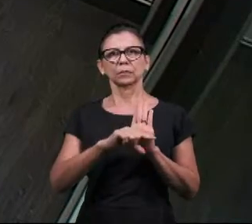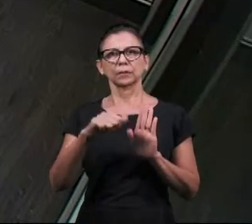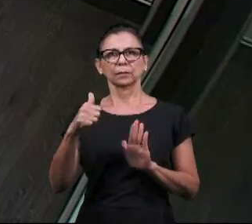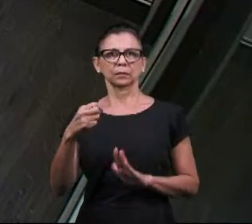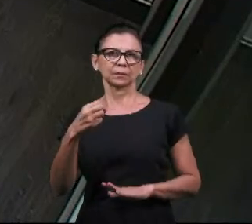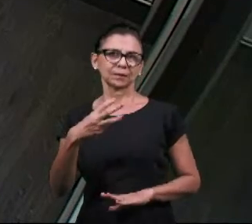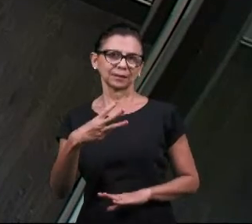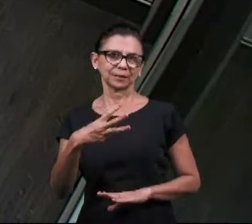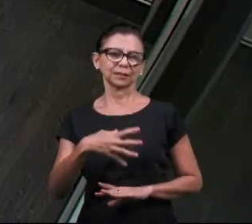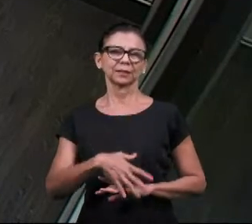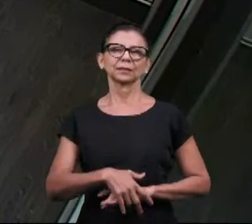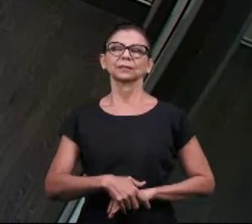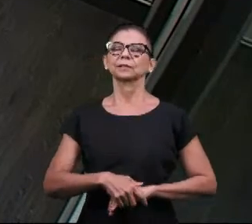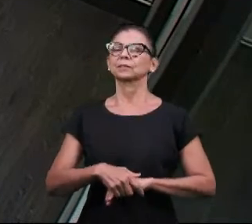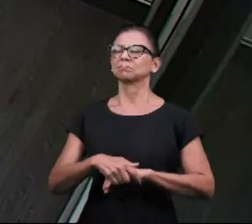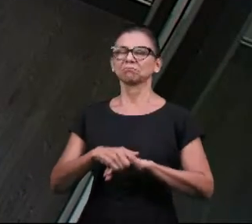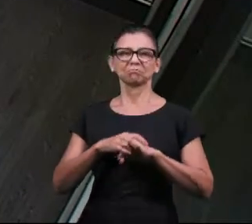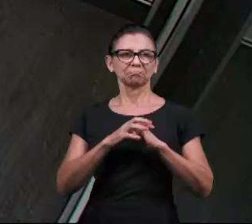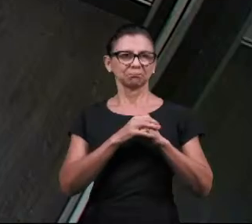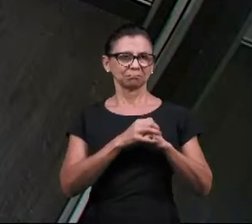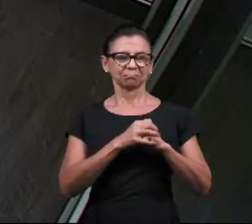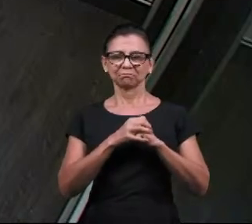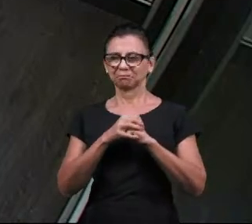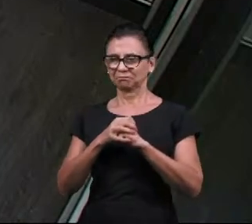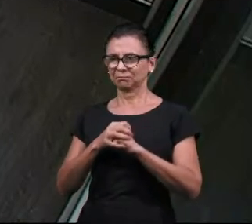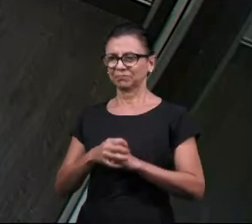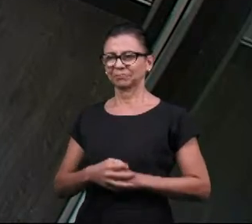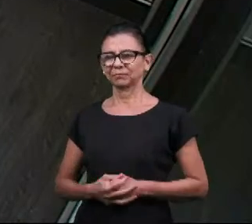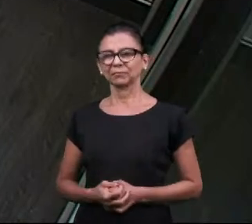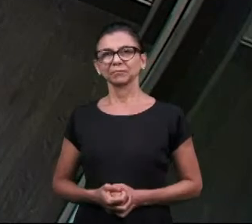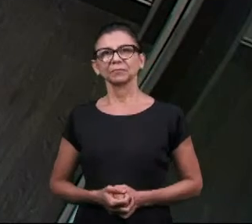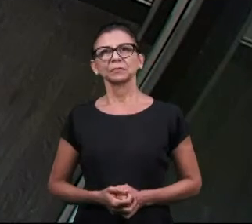Amém. Daniel 5, 13.